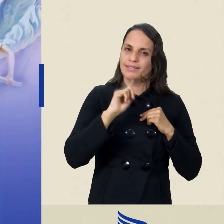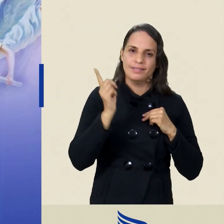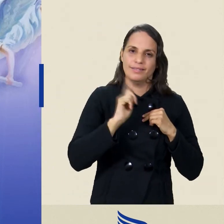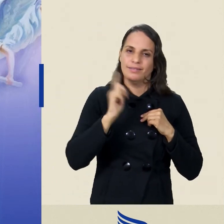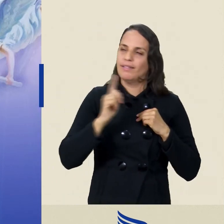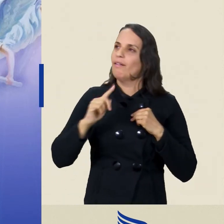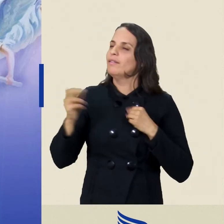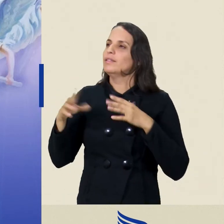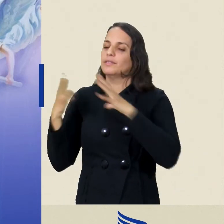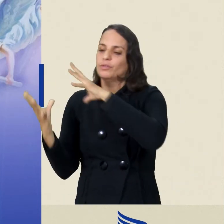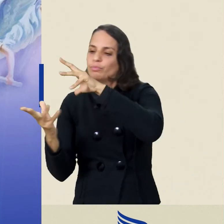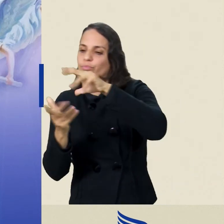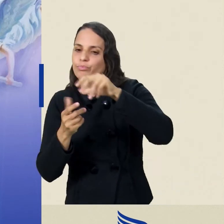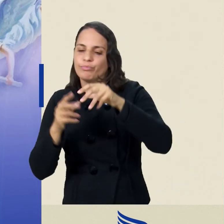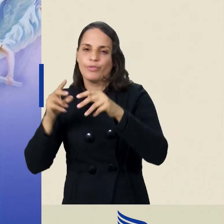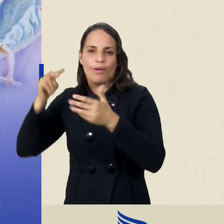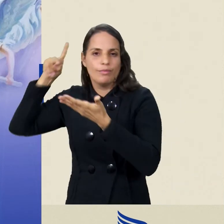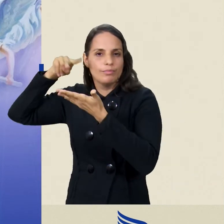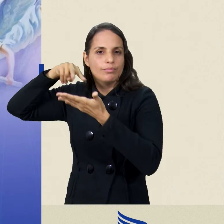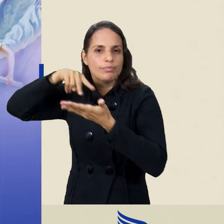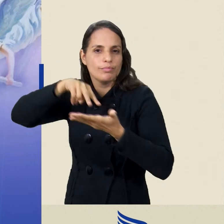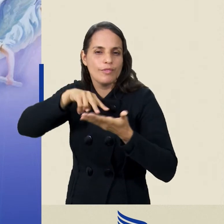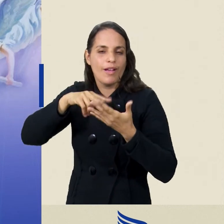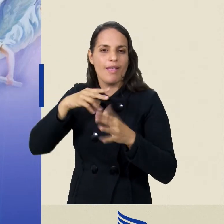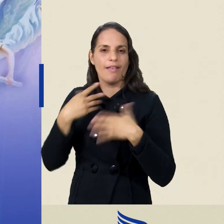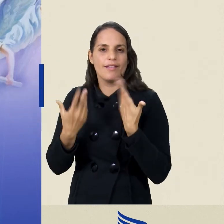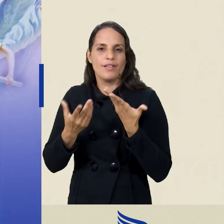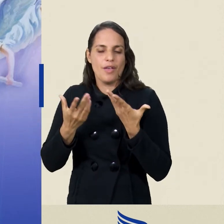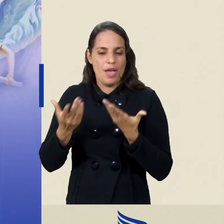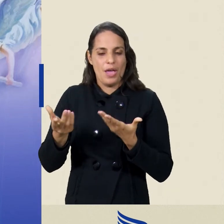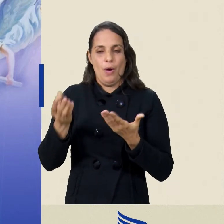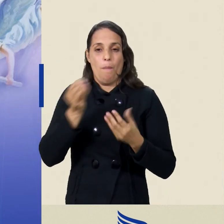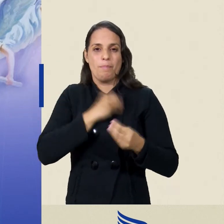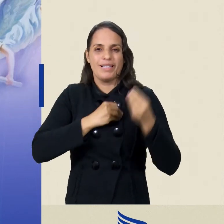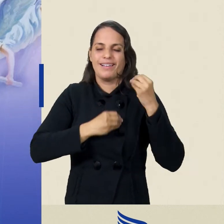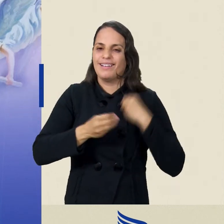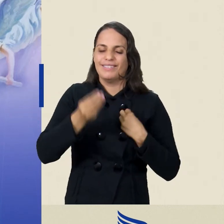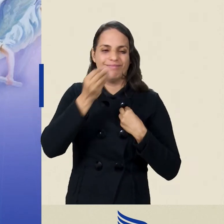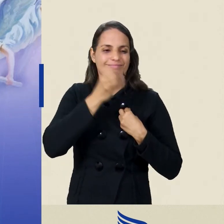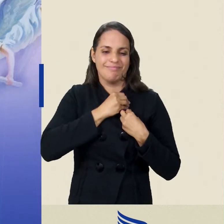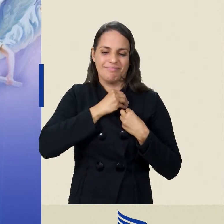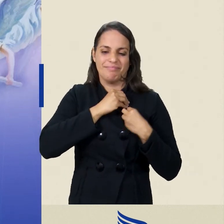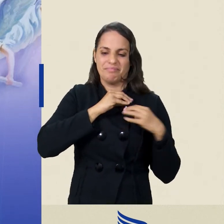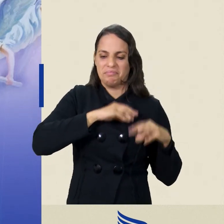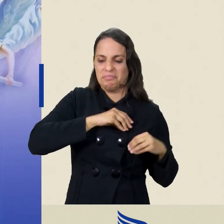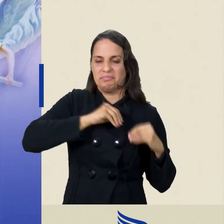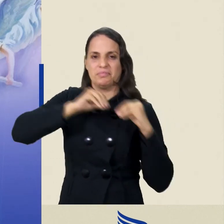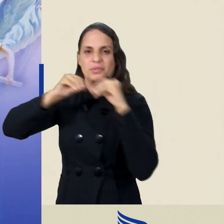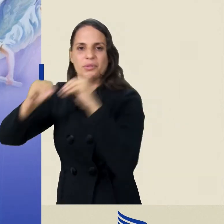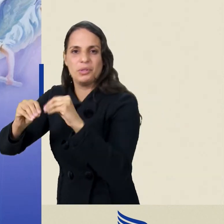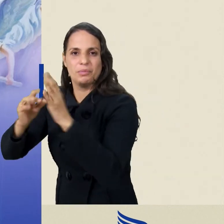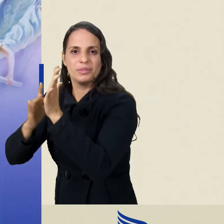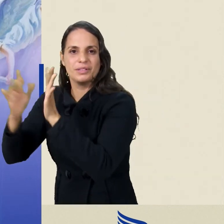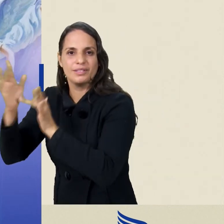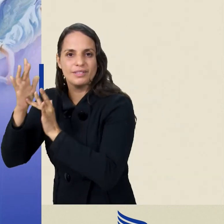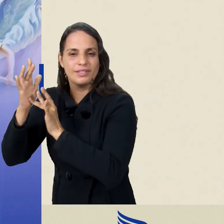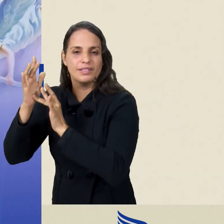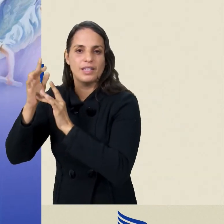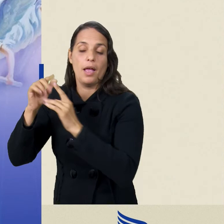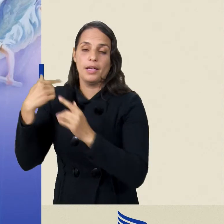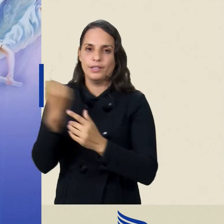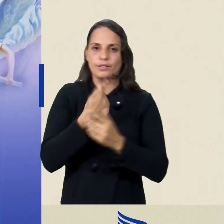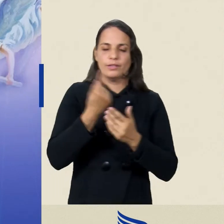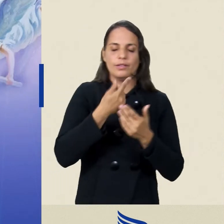e levou os nossos pecados para que pudéssemos levar sua justiça. E a fé na capacidade de